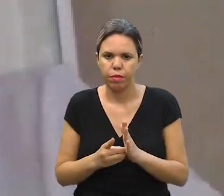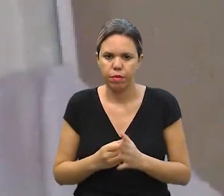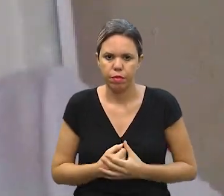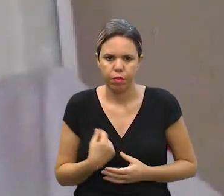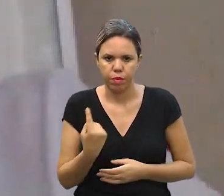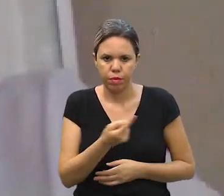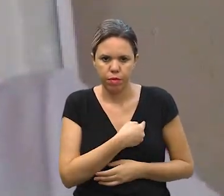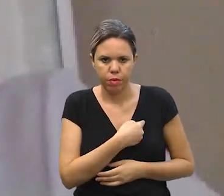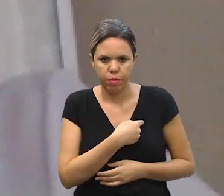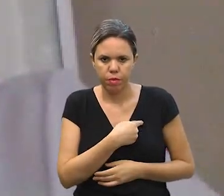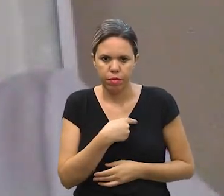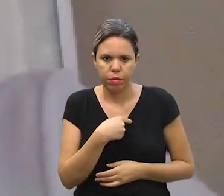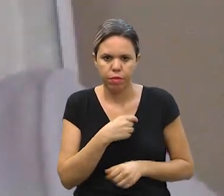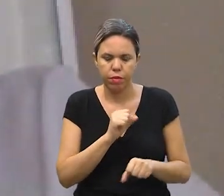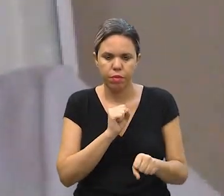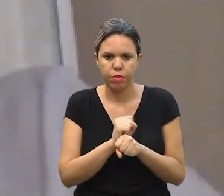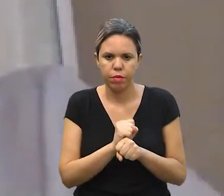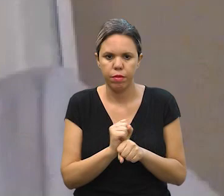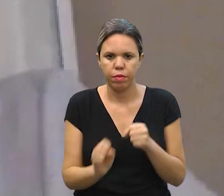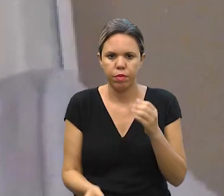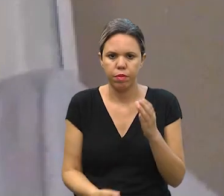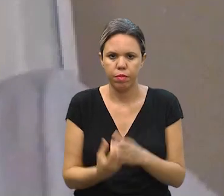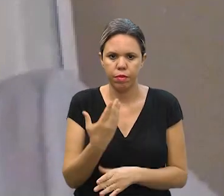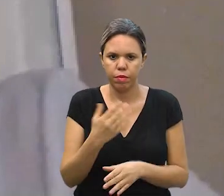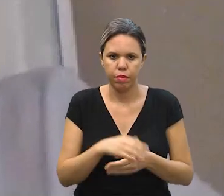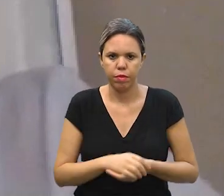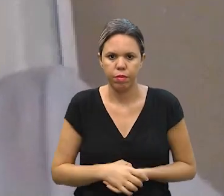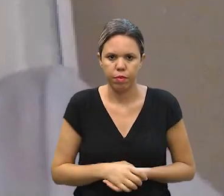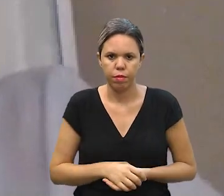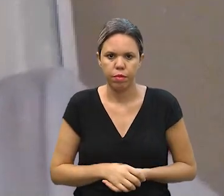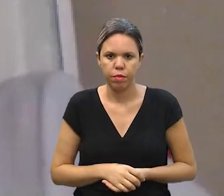decreto que nós suspendemos, o que aconteceu?